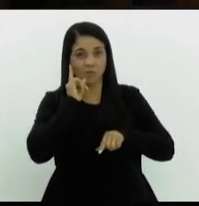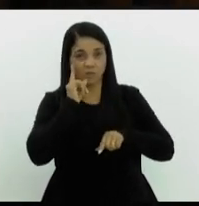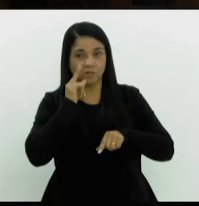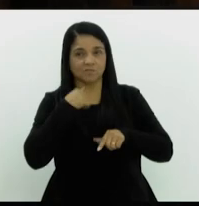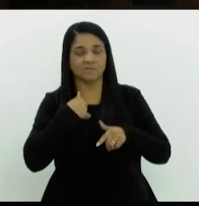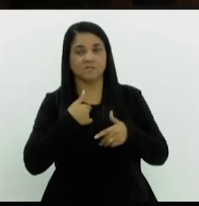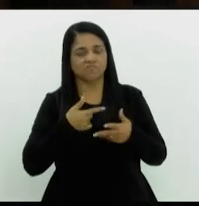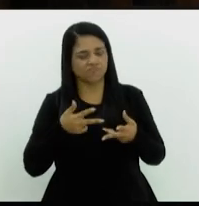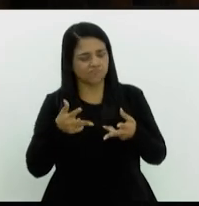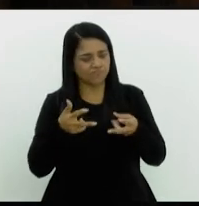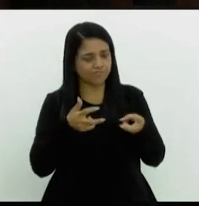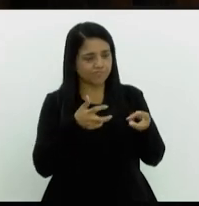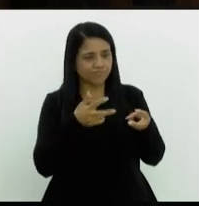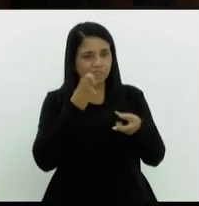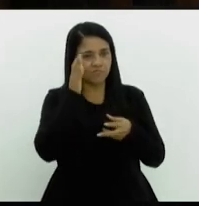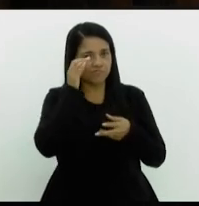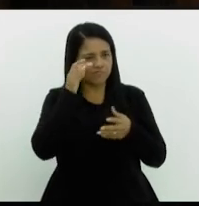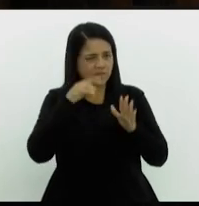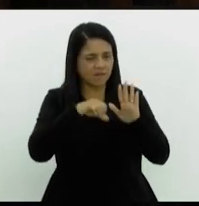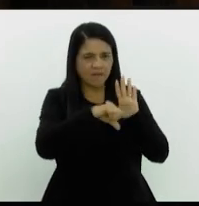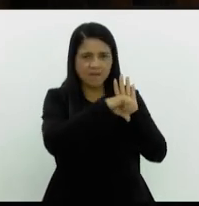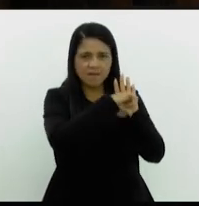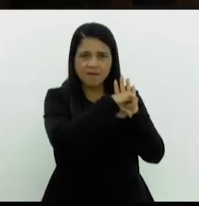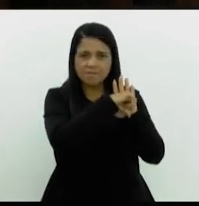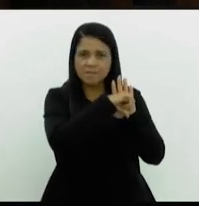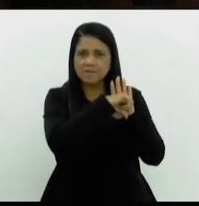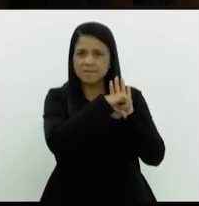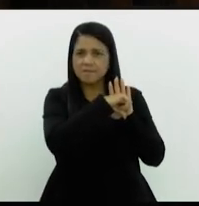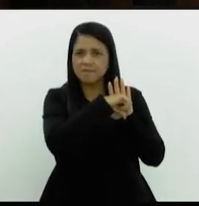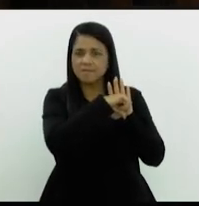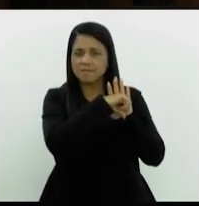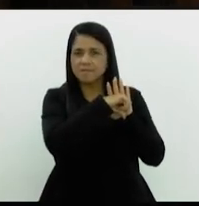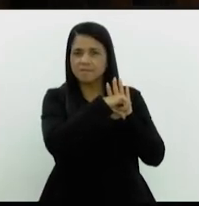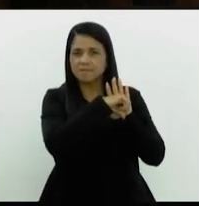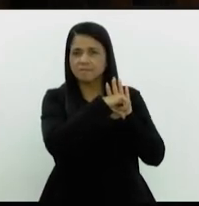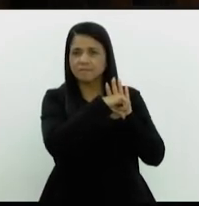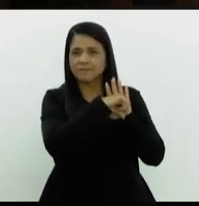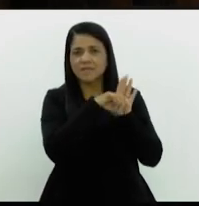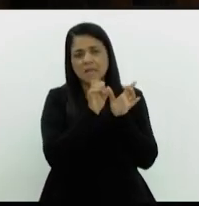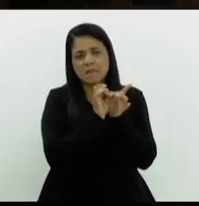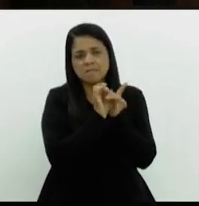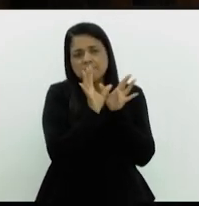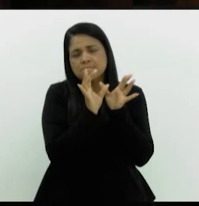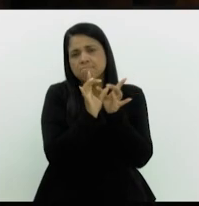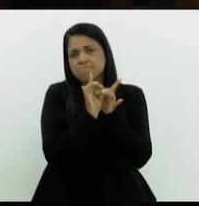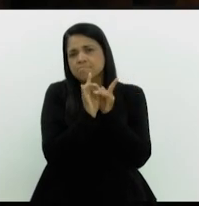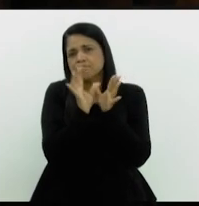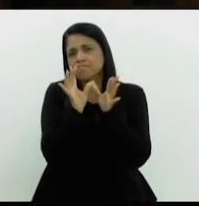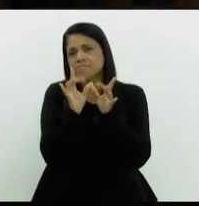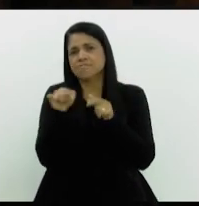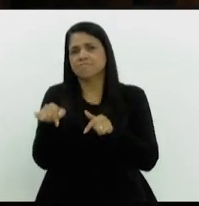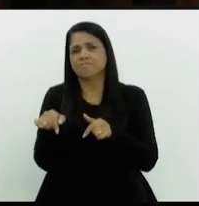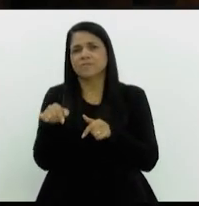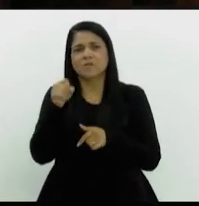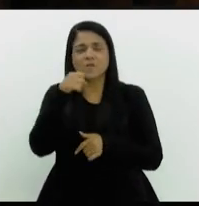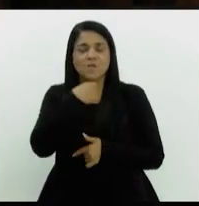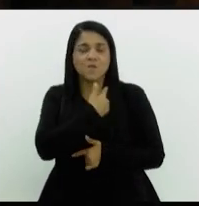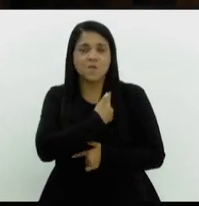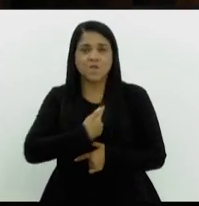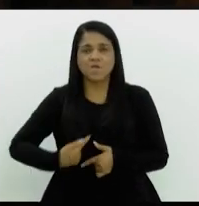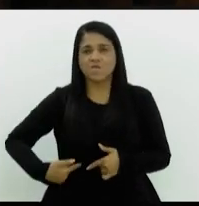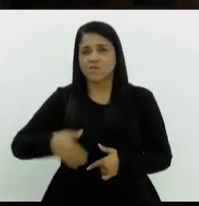presos, uma horda de criminosos, de facínoras, sendo libertados por obra do governo